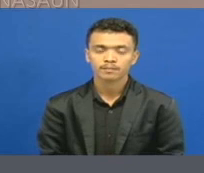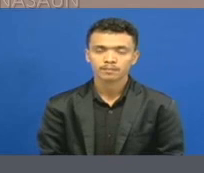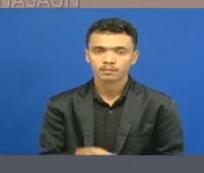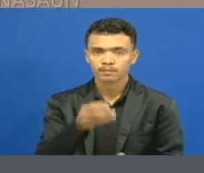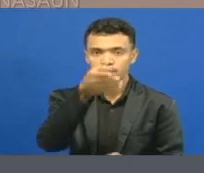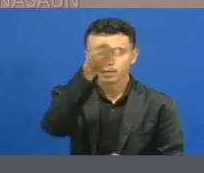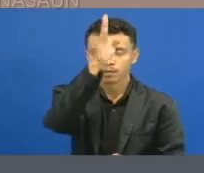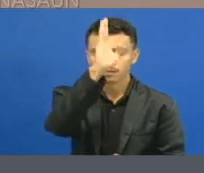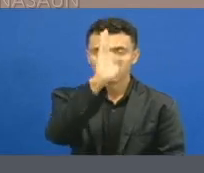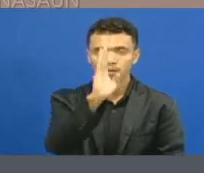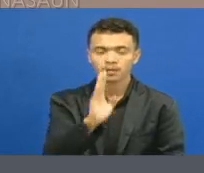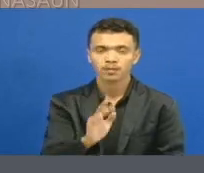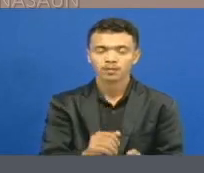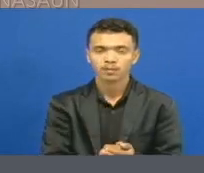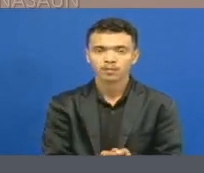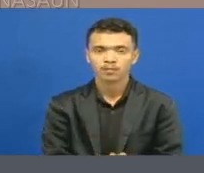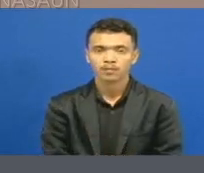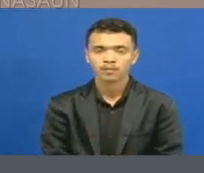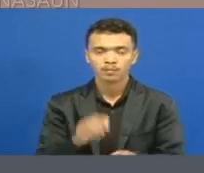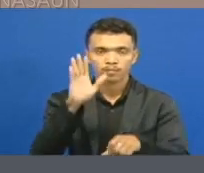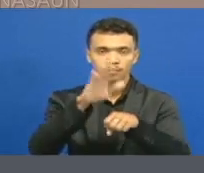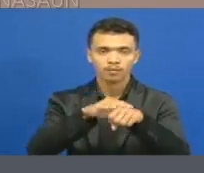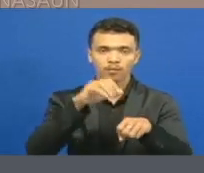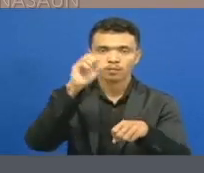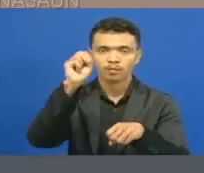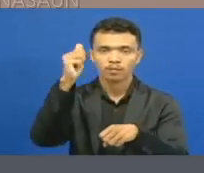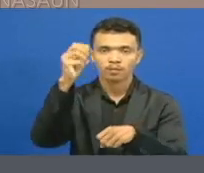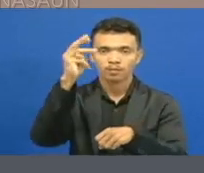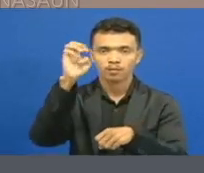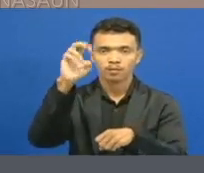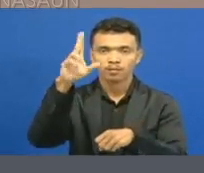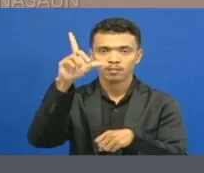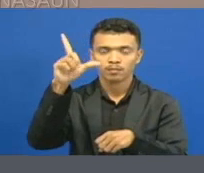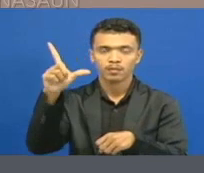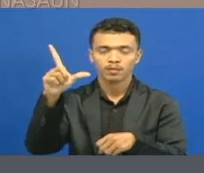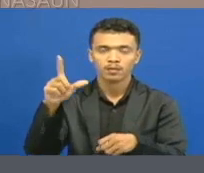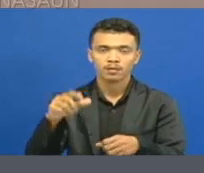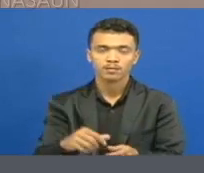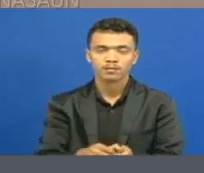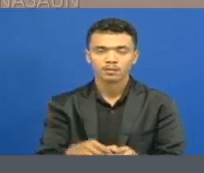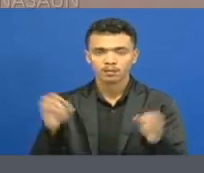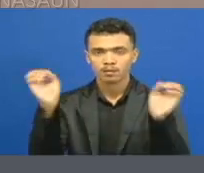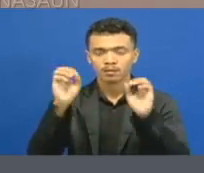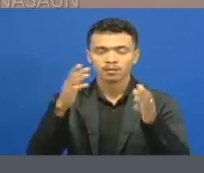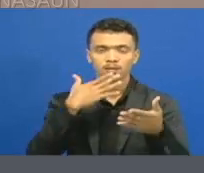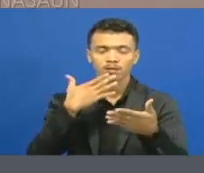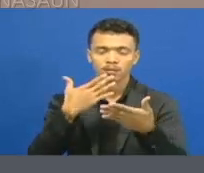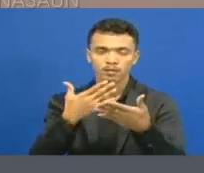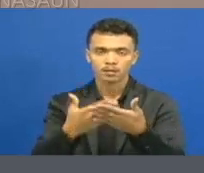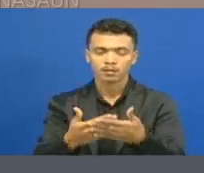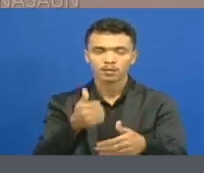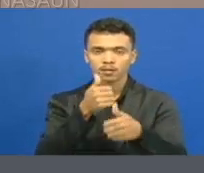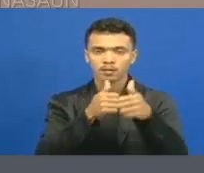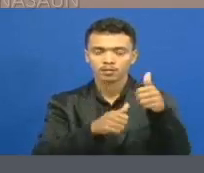Mauma bolu Samuel. Lau Samuel e tia kliu. Tu